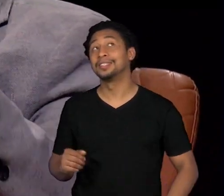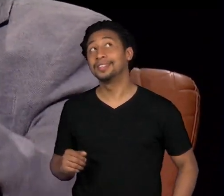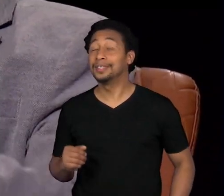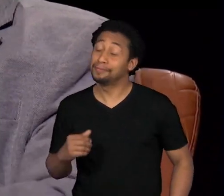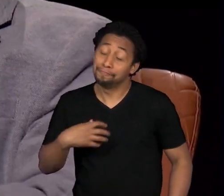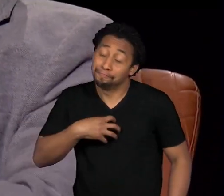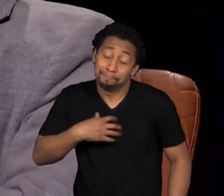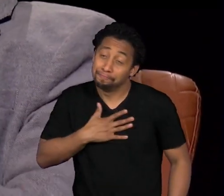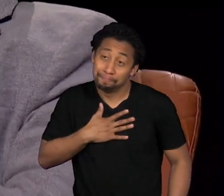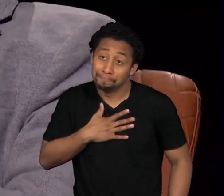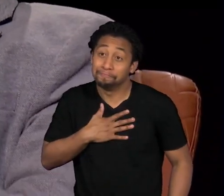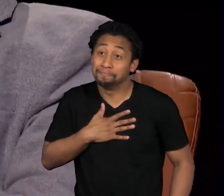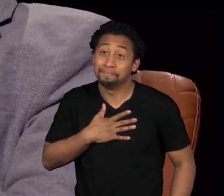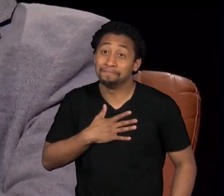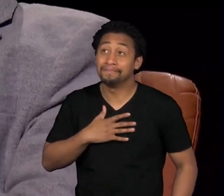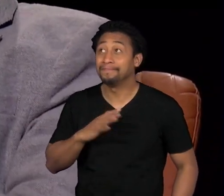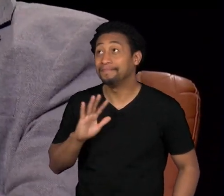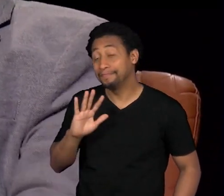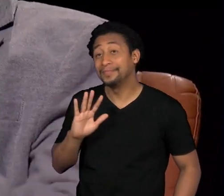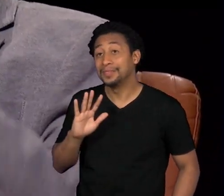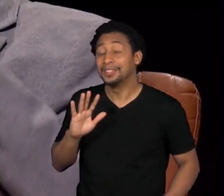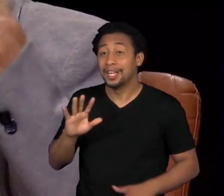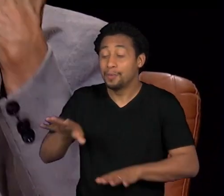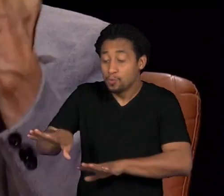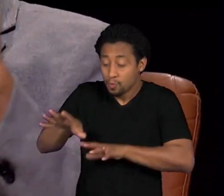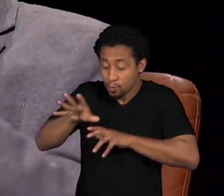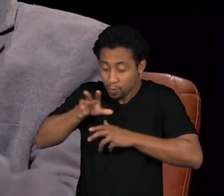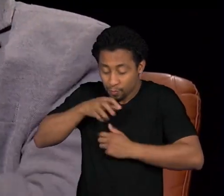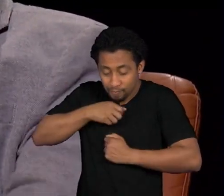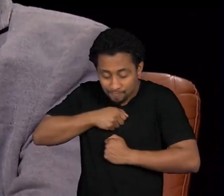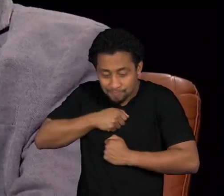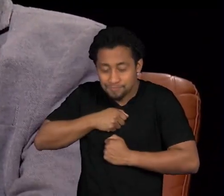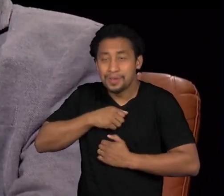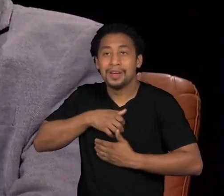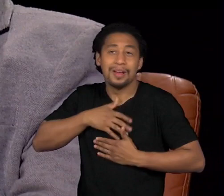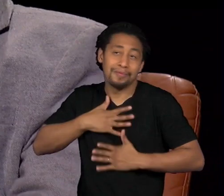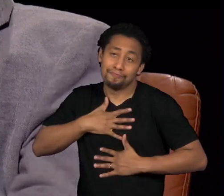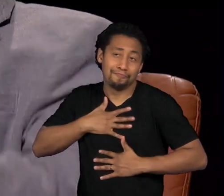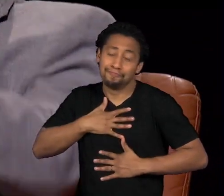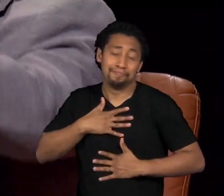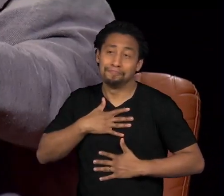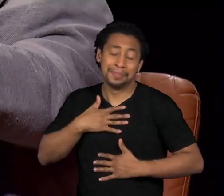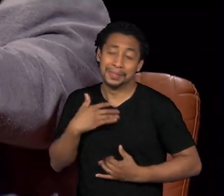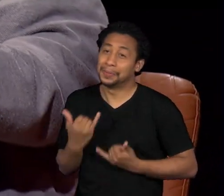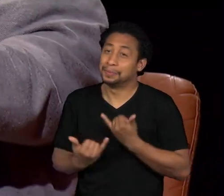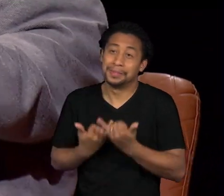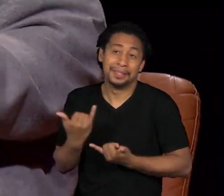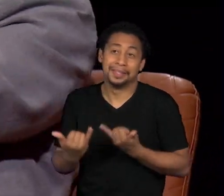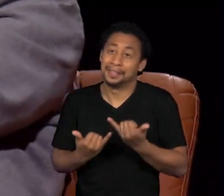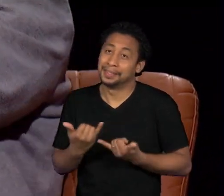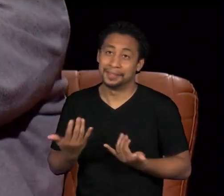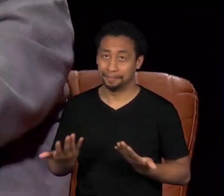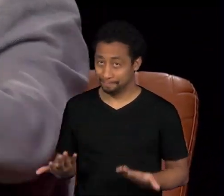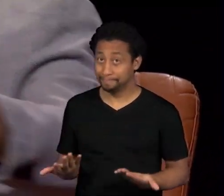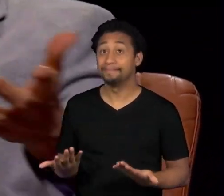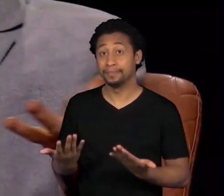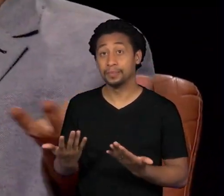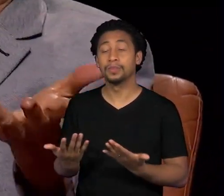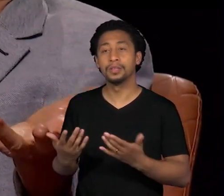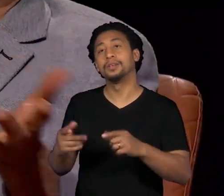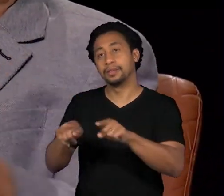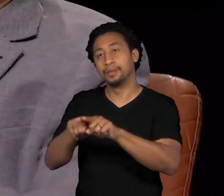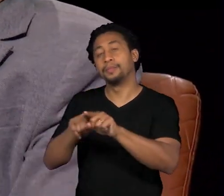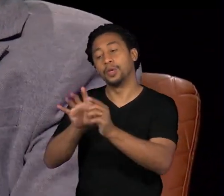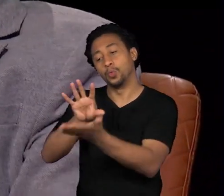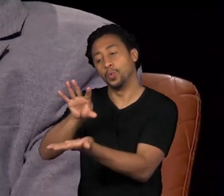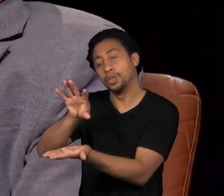de certa forma eh guardo para mim um pouco essa esse nome de brincante e sobretudo através do Instituto